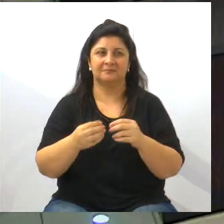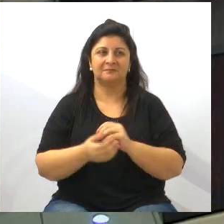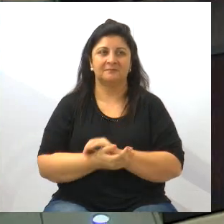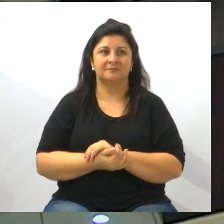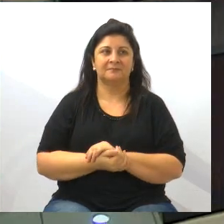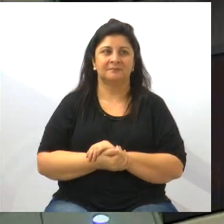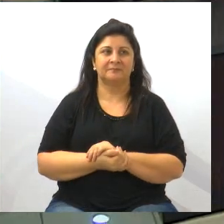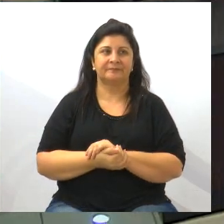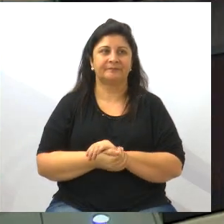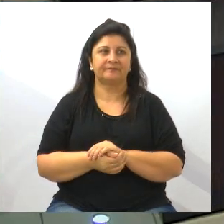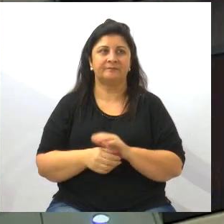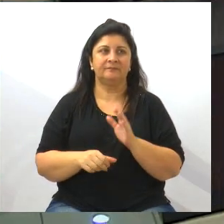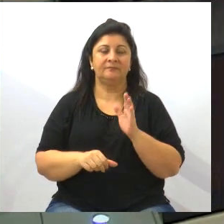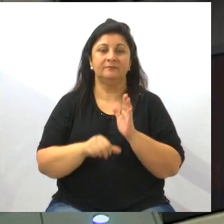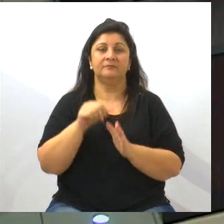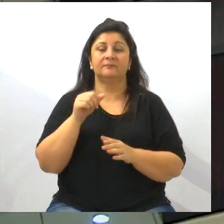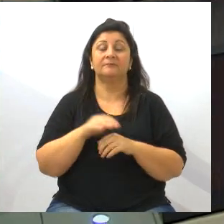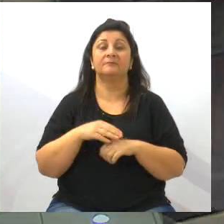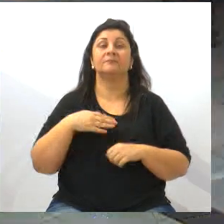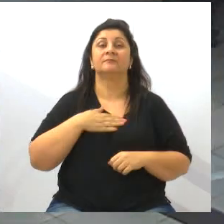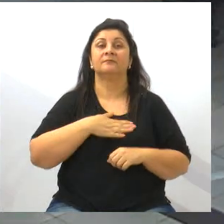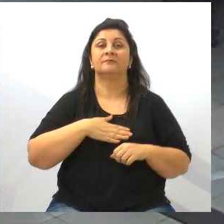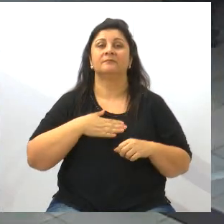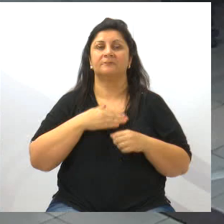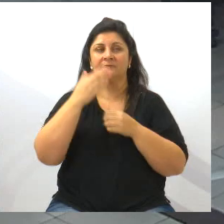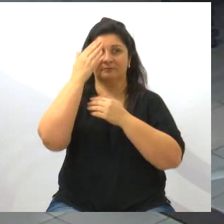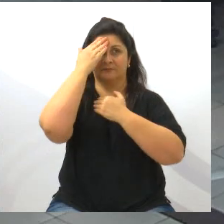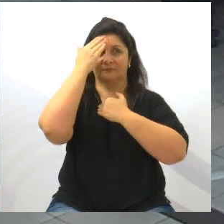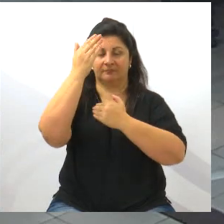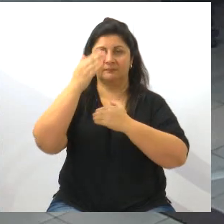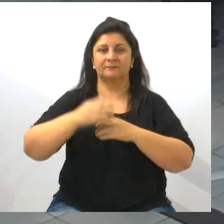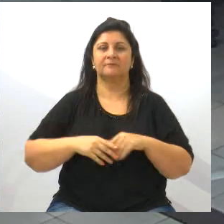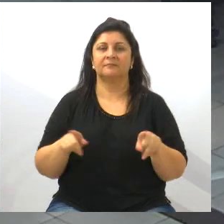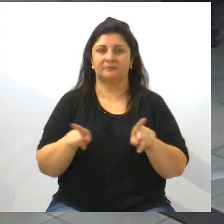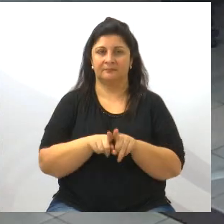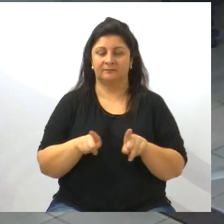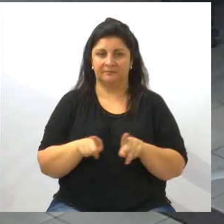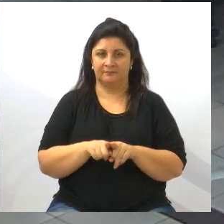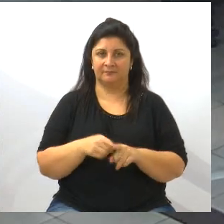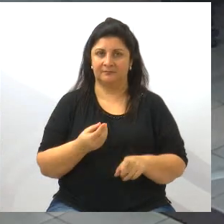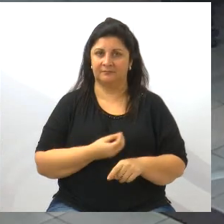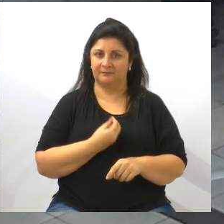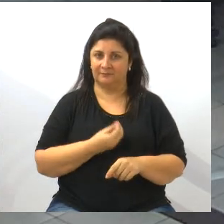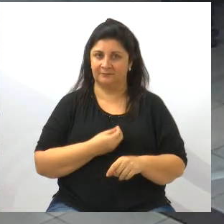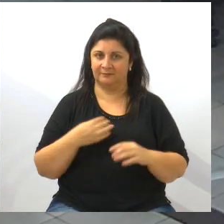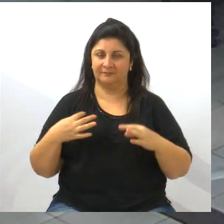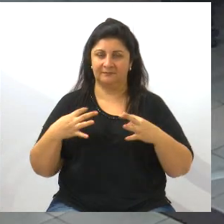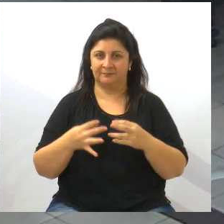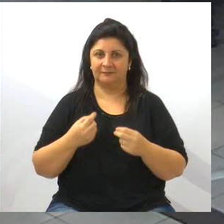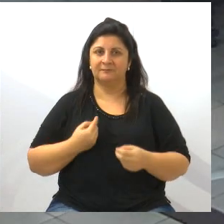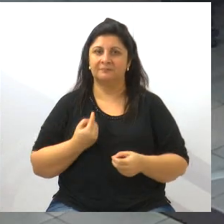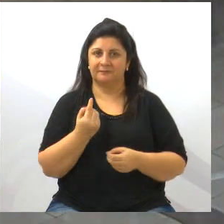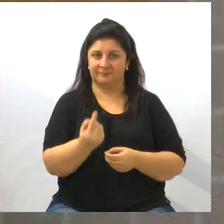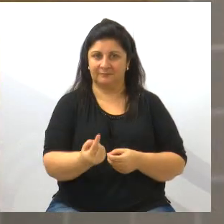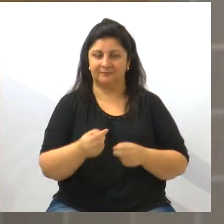E, primeiramente, eu gostaria de agradecer também a presença de todos vocês,